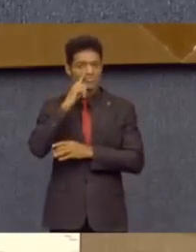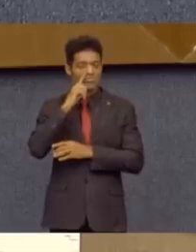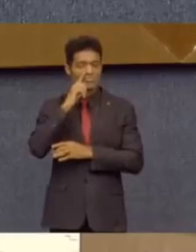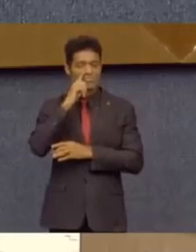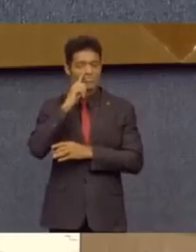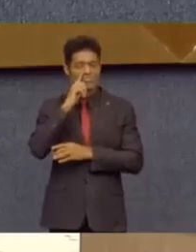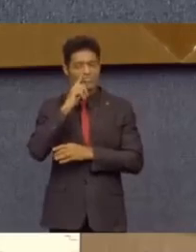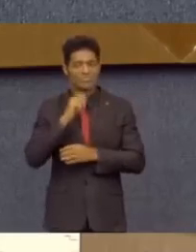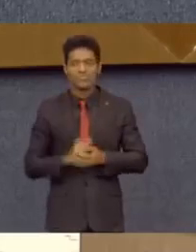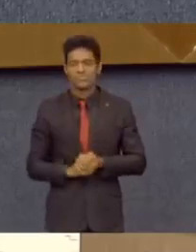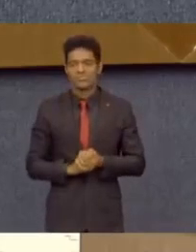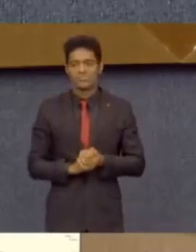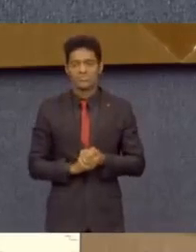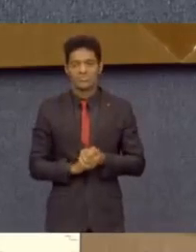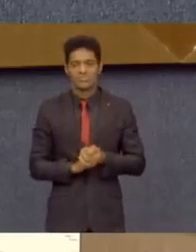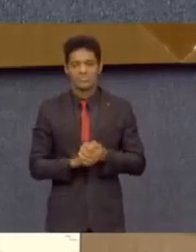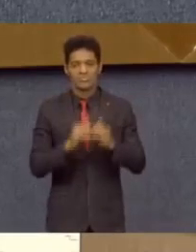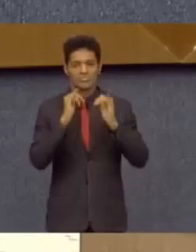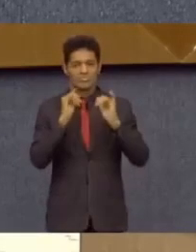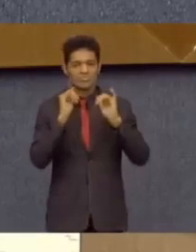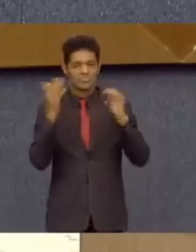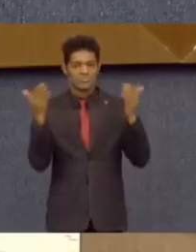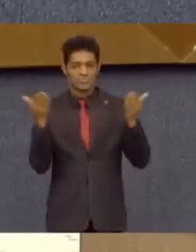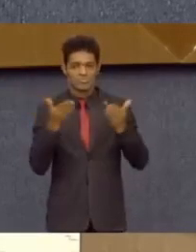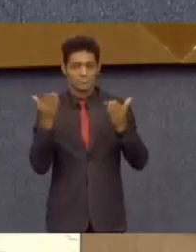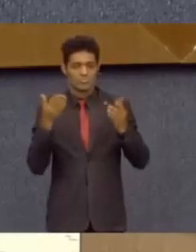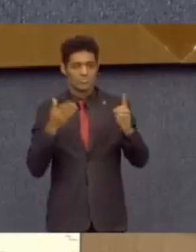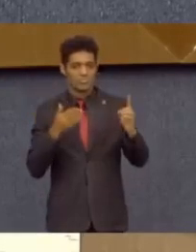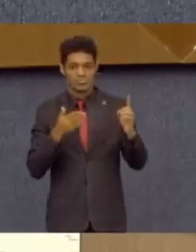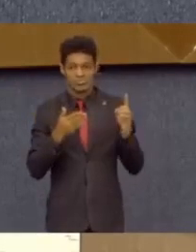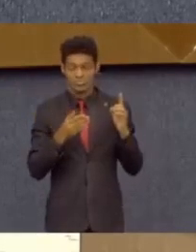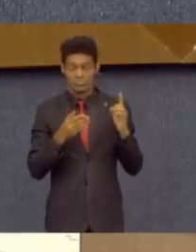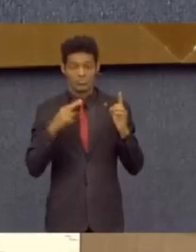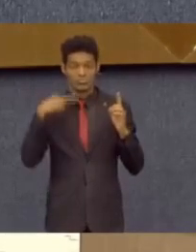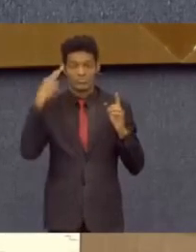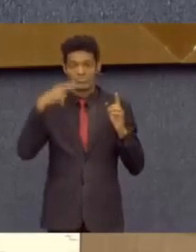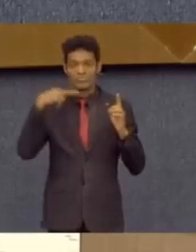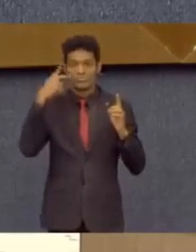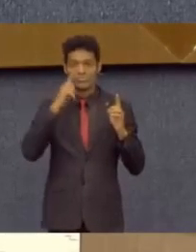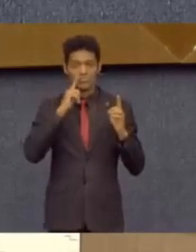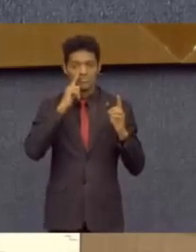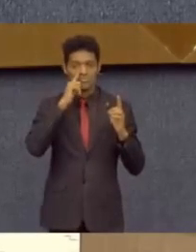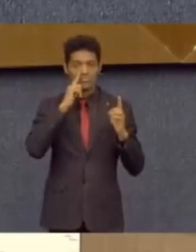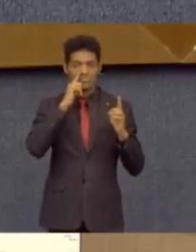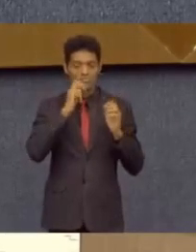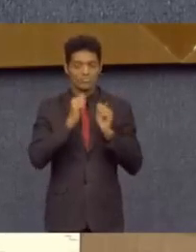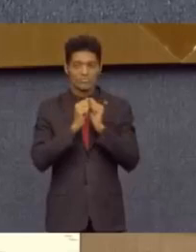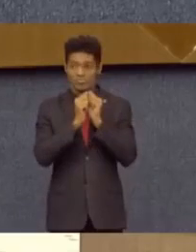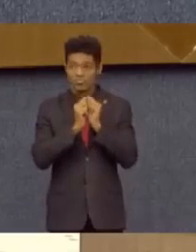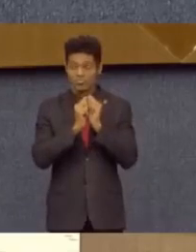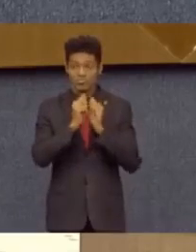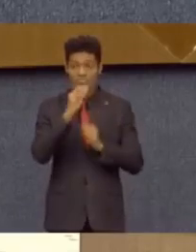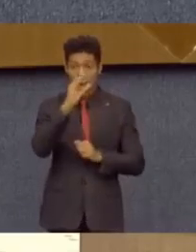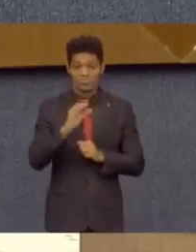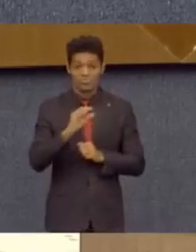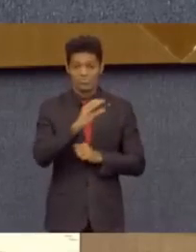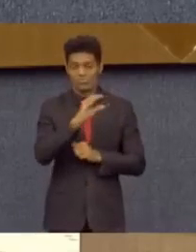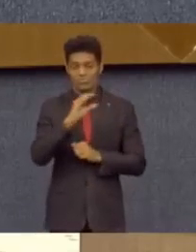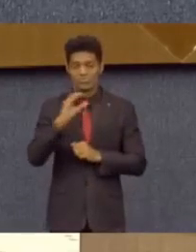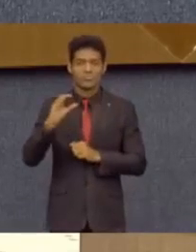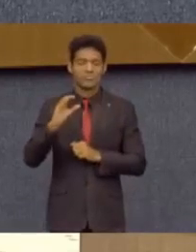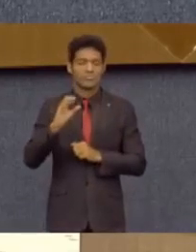reunião solene, anunciamos a entrada neste plenário do vereador Gilson Guimarães, acompanhado do